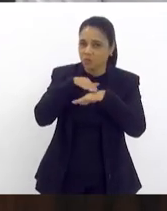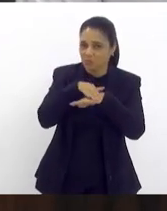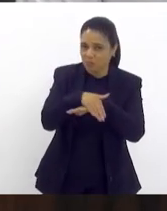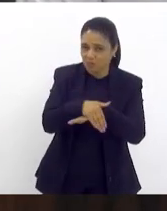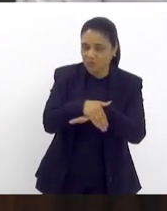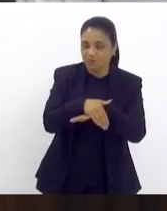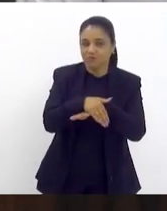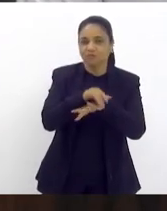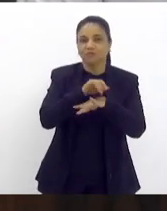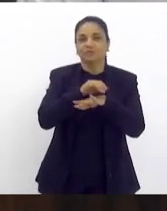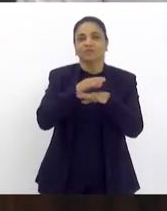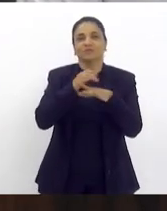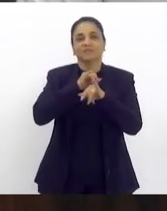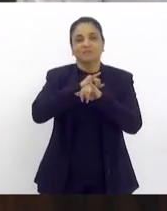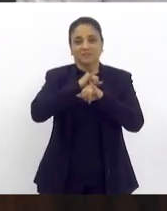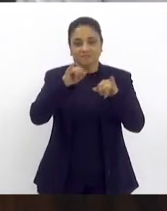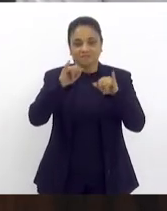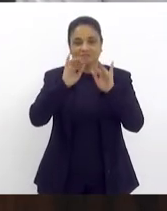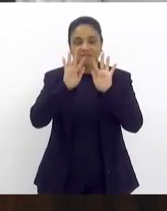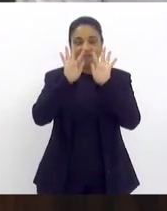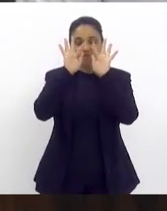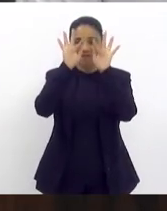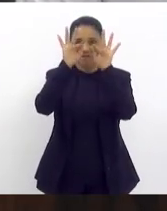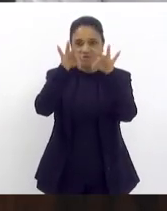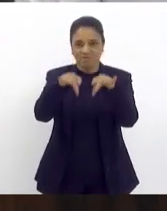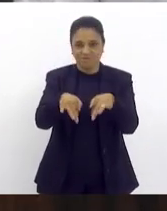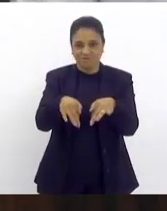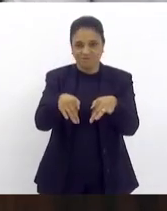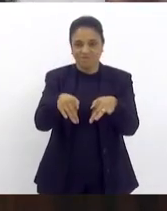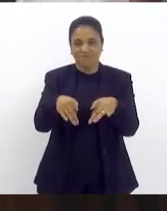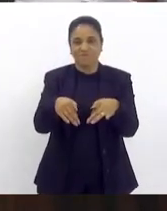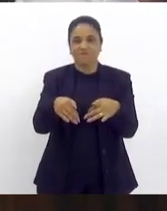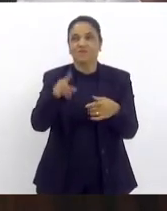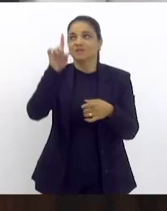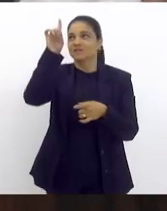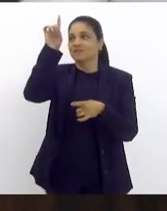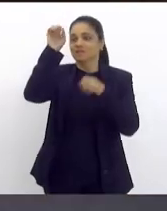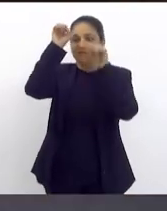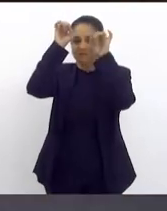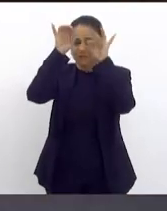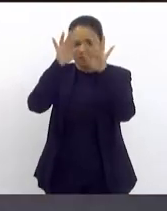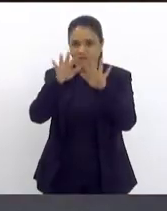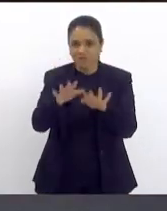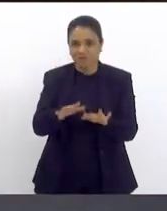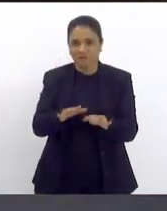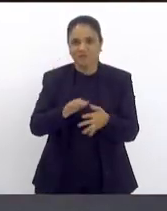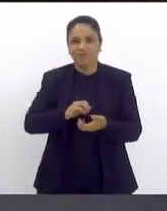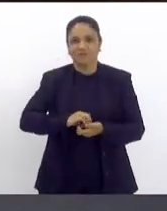declaro sessão encerrada. Deus abençoe a todos.